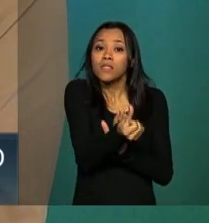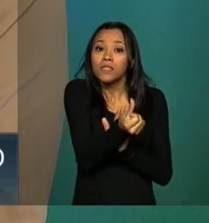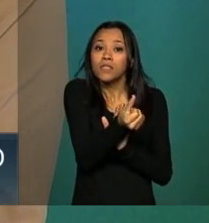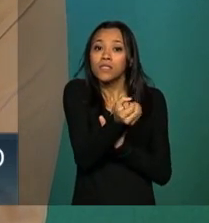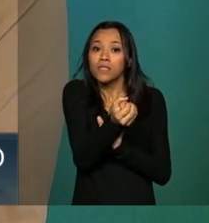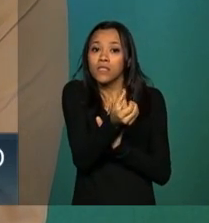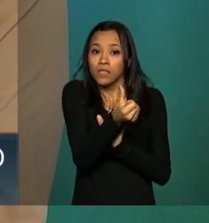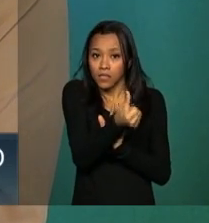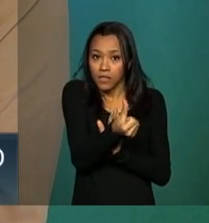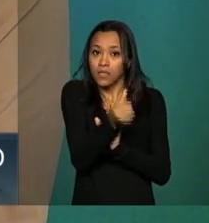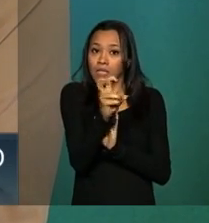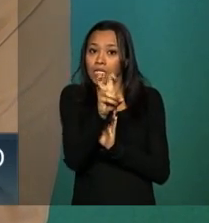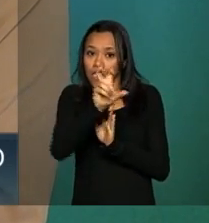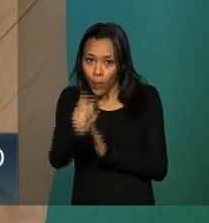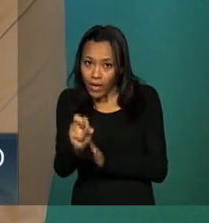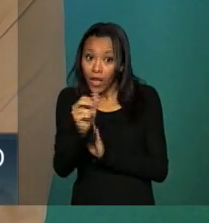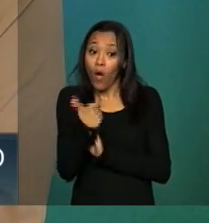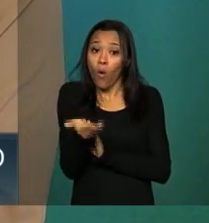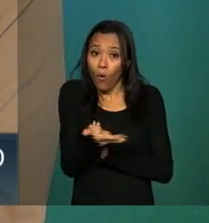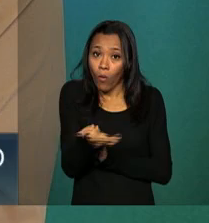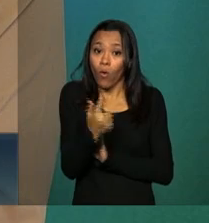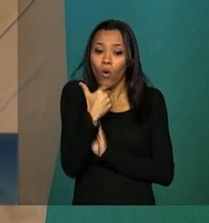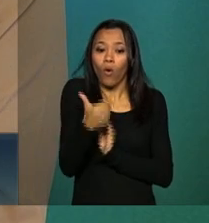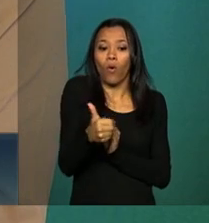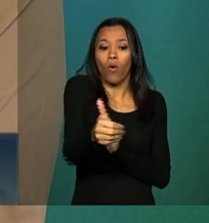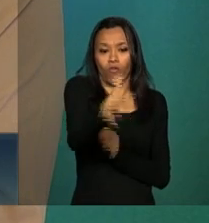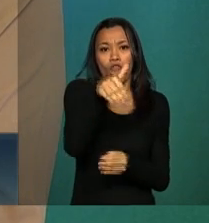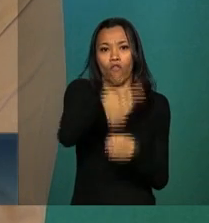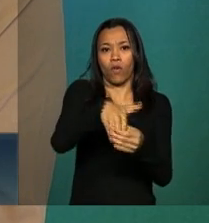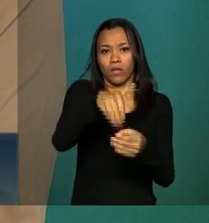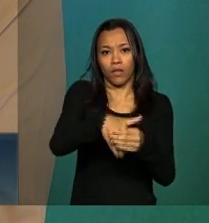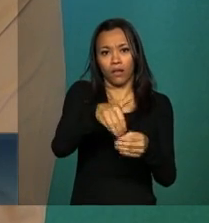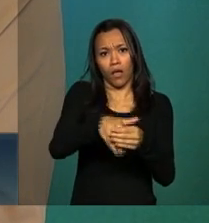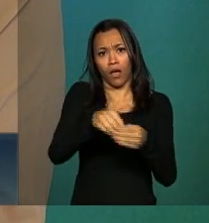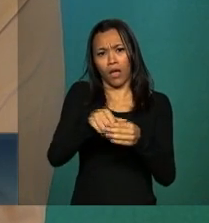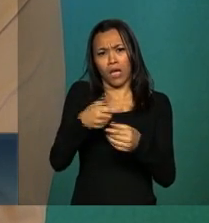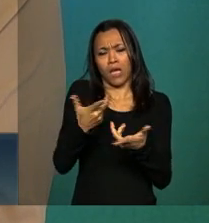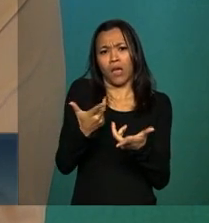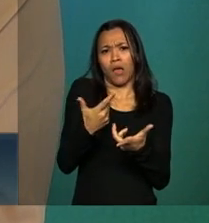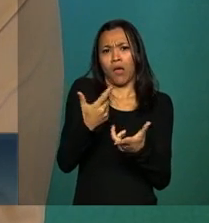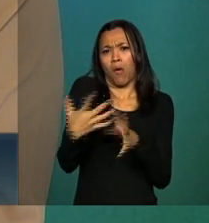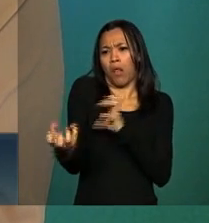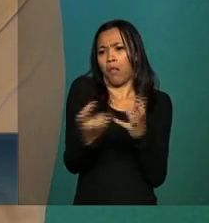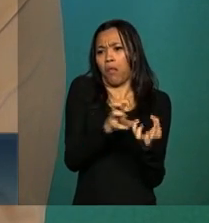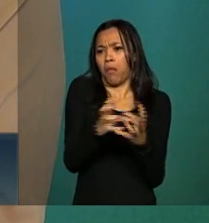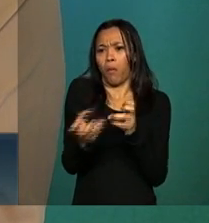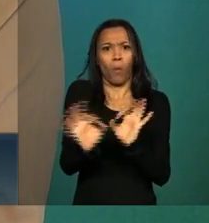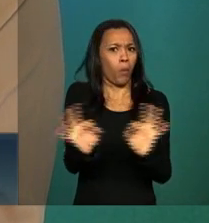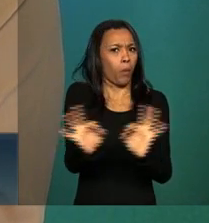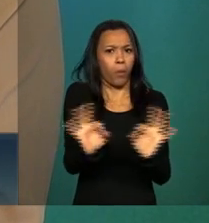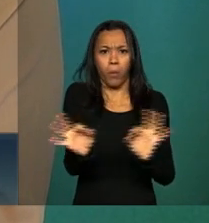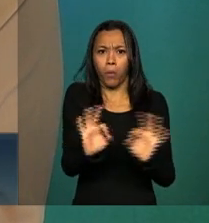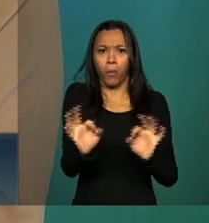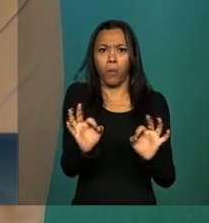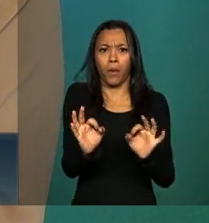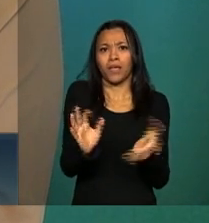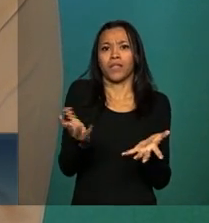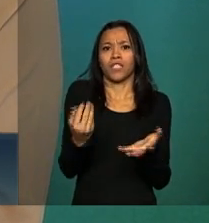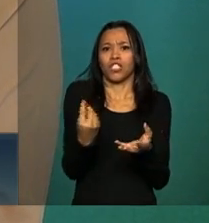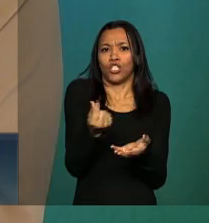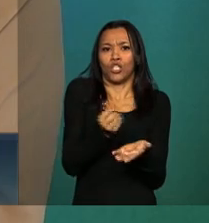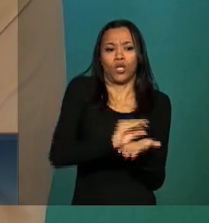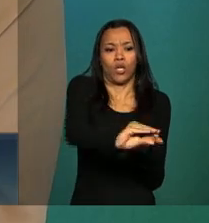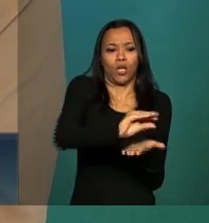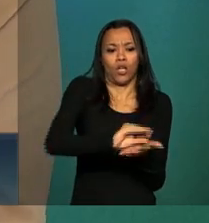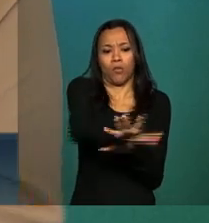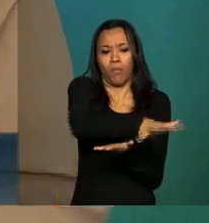votação hoje e não viu nenhuma dificuldade com os parlamentares. Aliás, o Congresso Nacional nunca negou nenhum recurso para a agricultura, principalmente para o